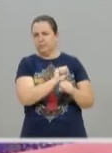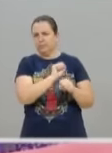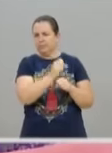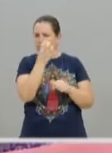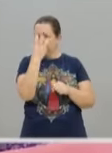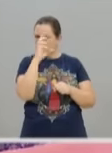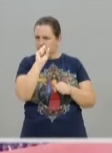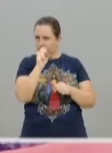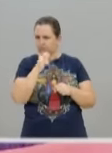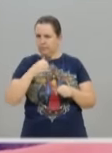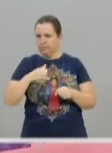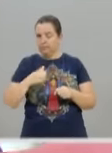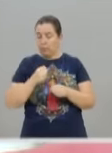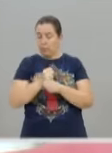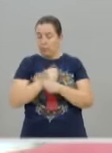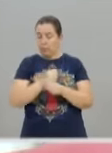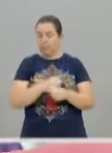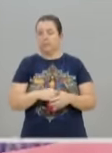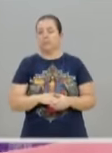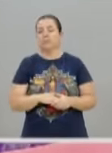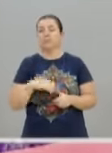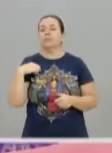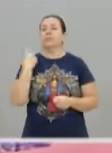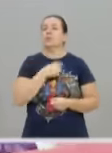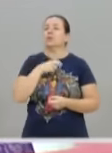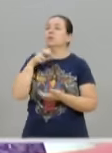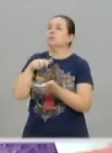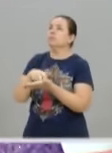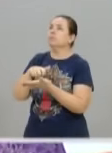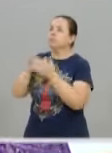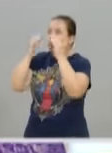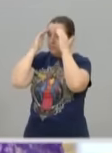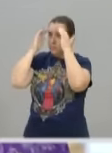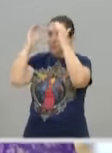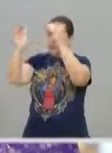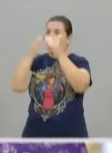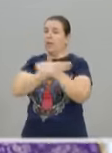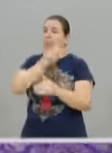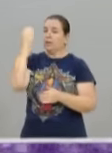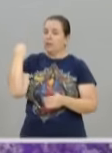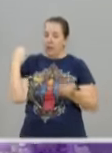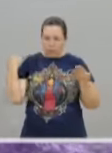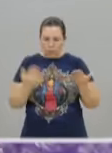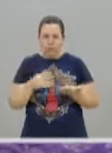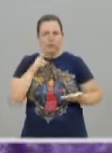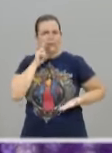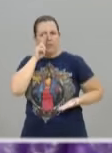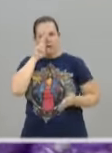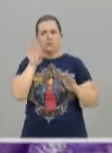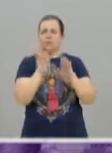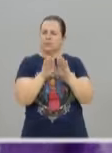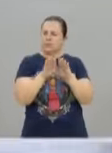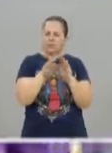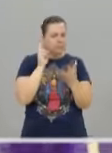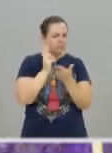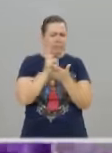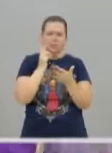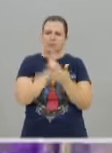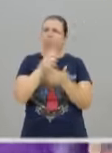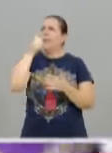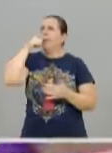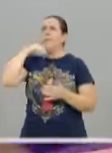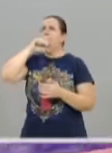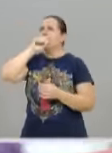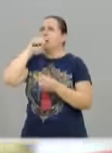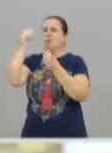mesmo a nossa devoção a nossa senhora hoje tão forte não só hoje como sempre mãe me ajude